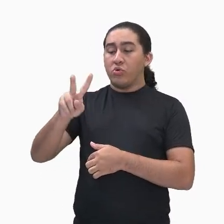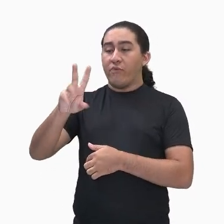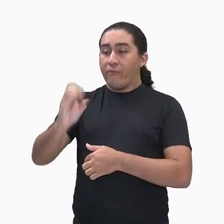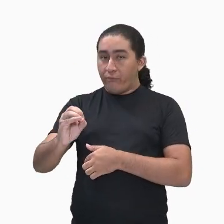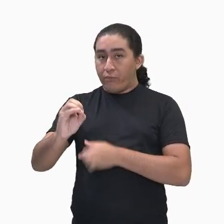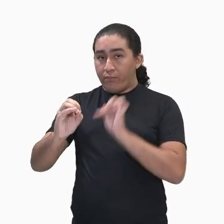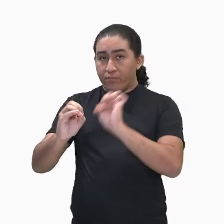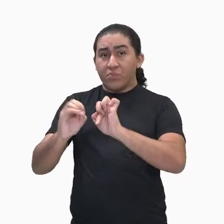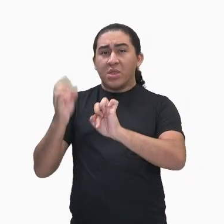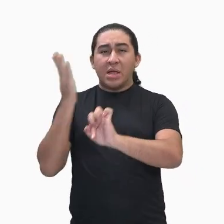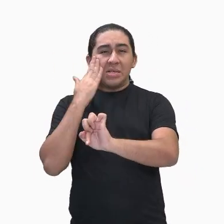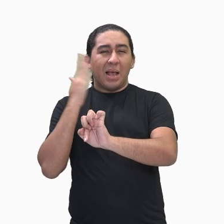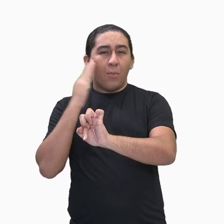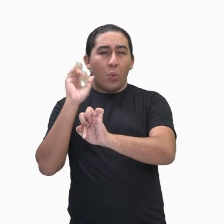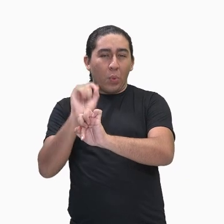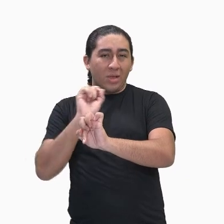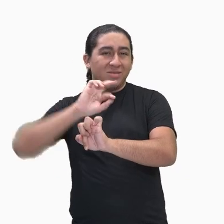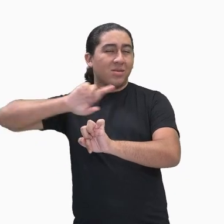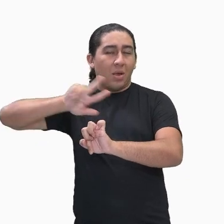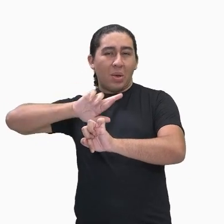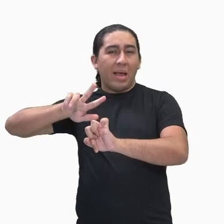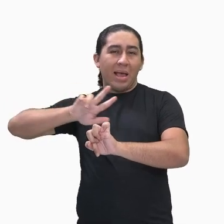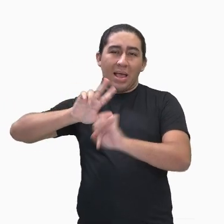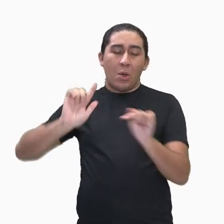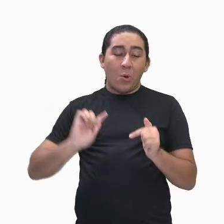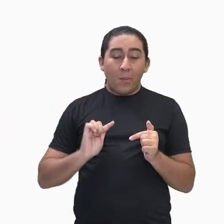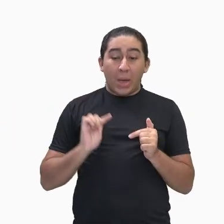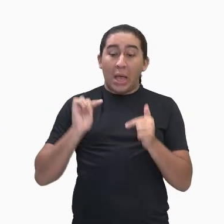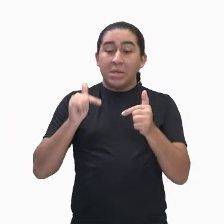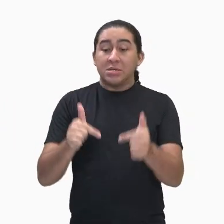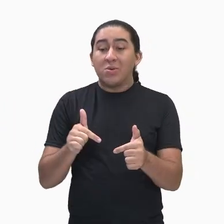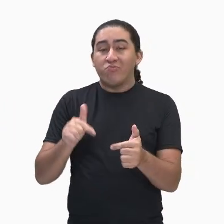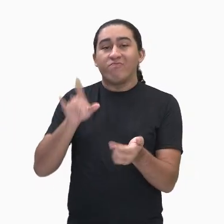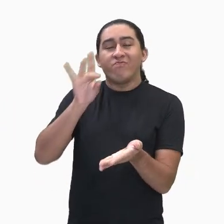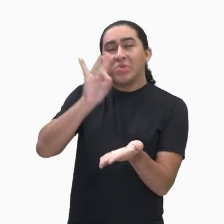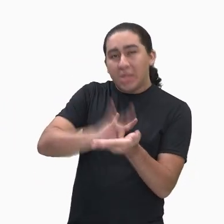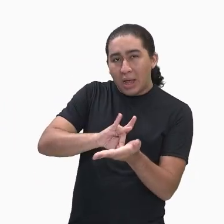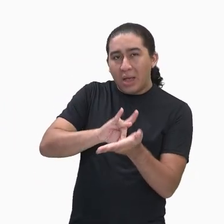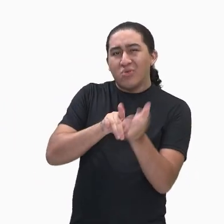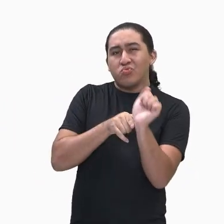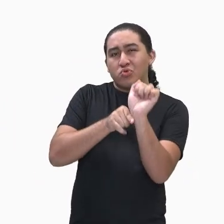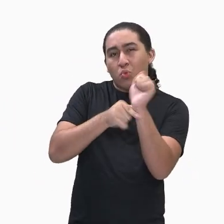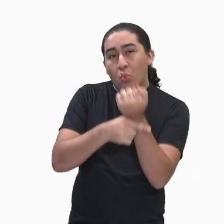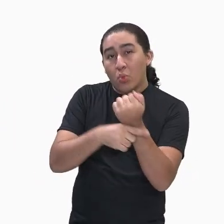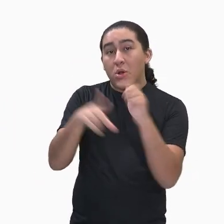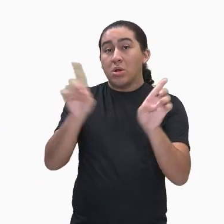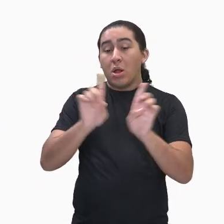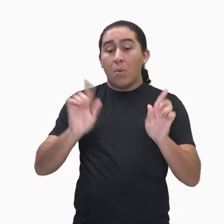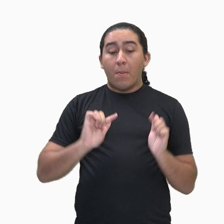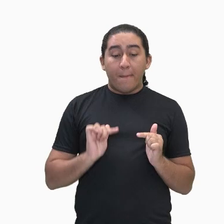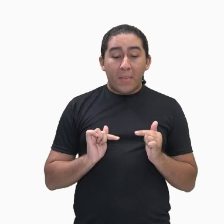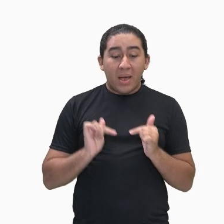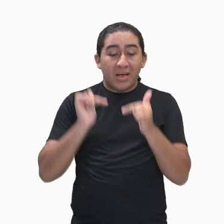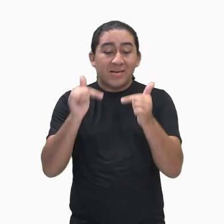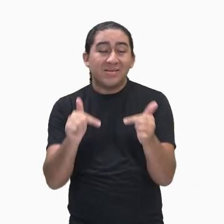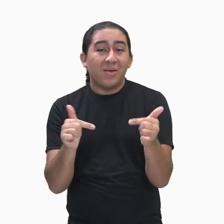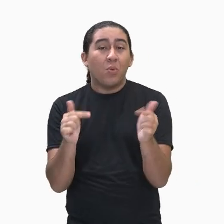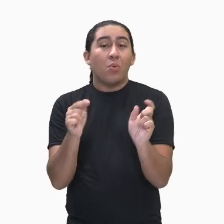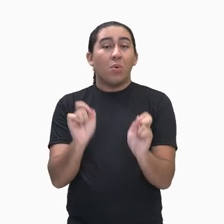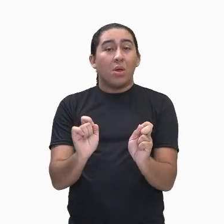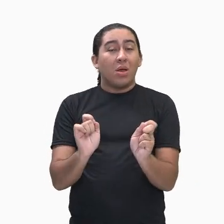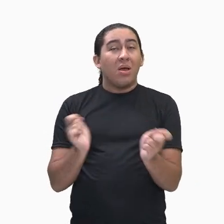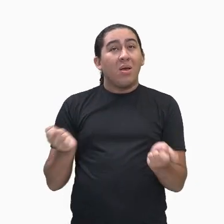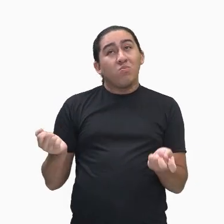que não é uma ação concreta, né? É uma ação que,